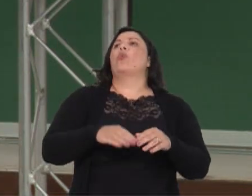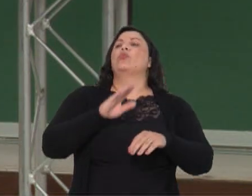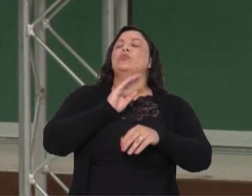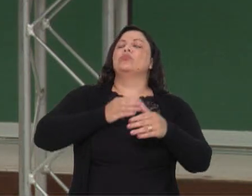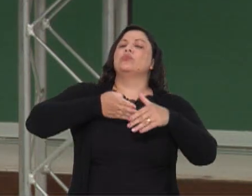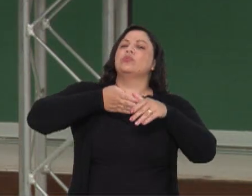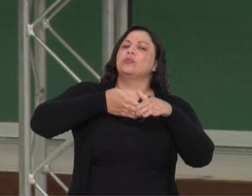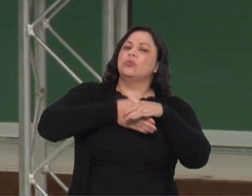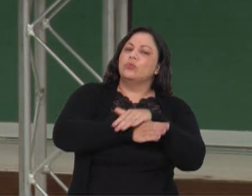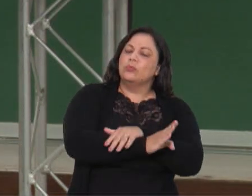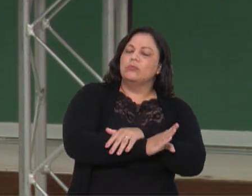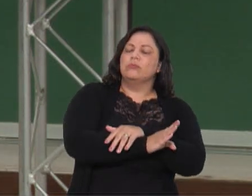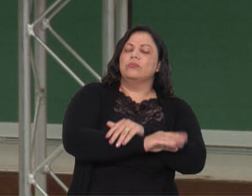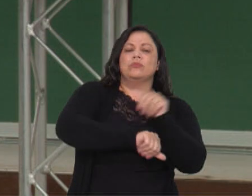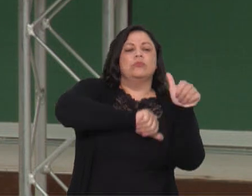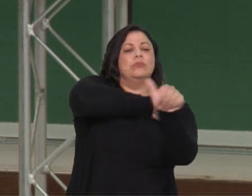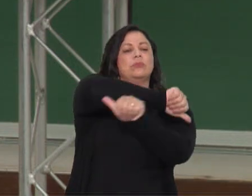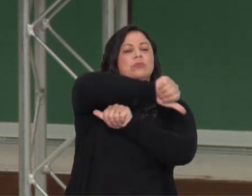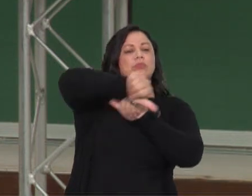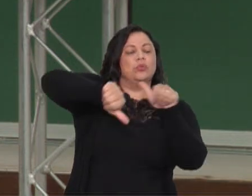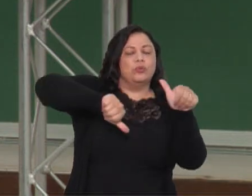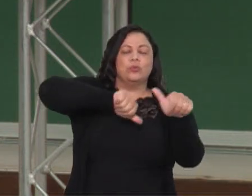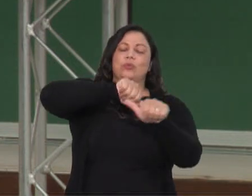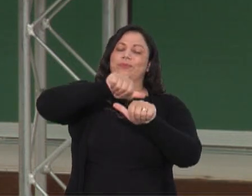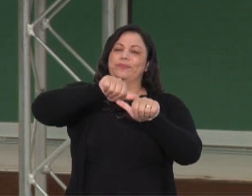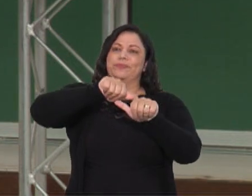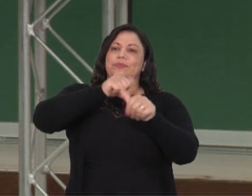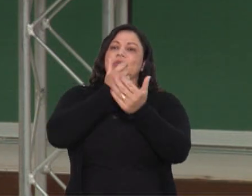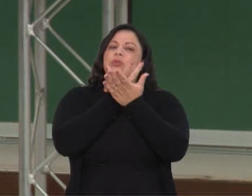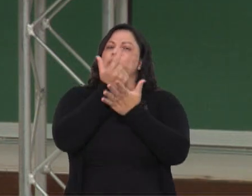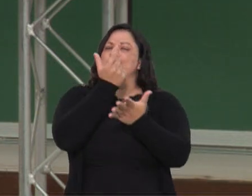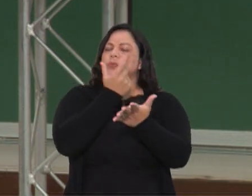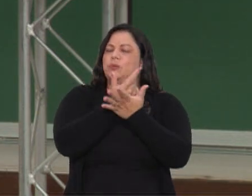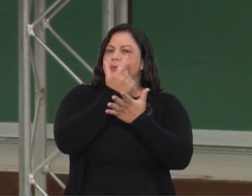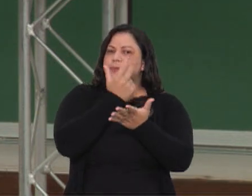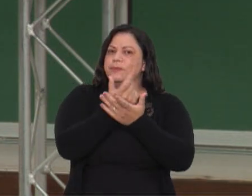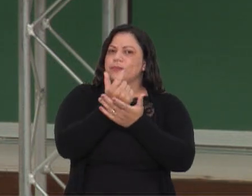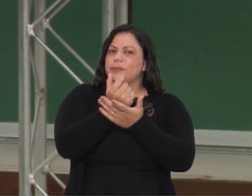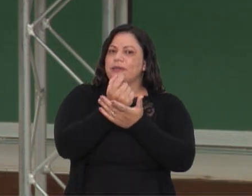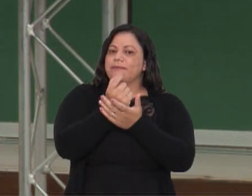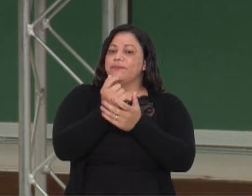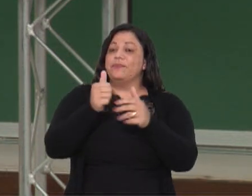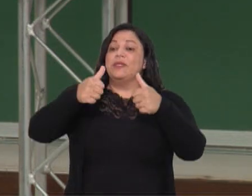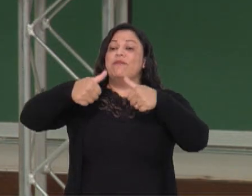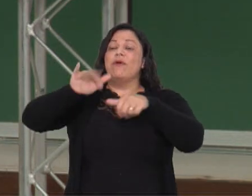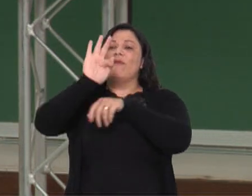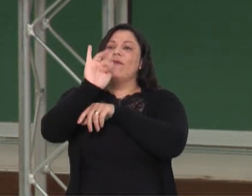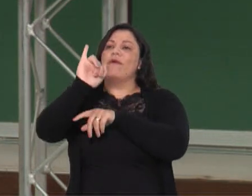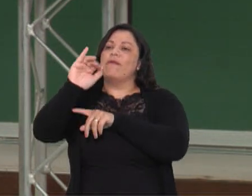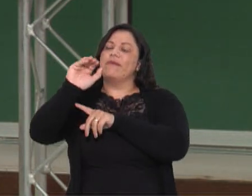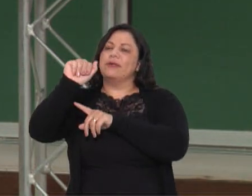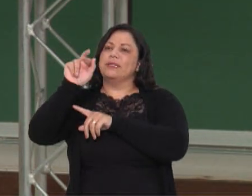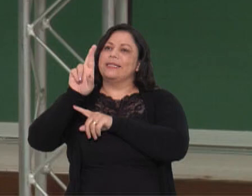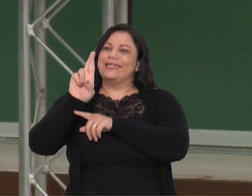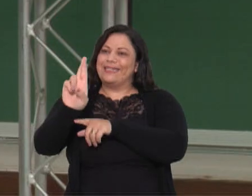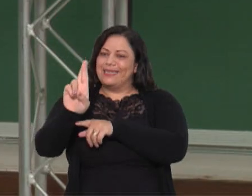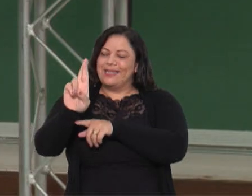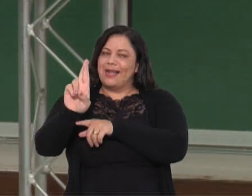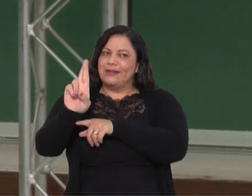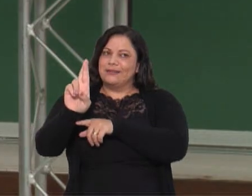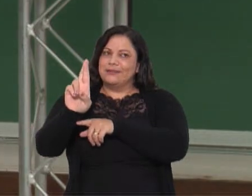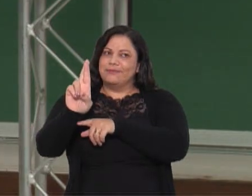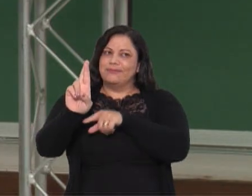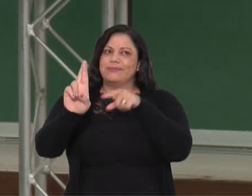consumo mudaram e que chegaram, que vão ficar, que vão permanecer essa tendência de comprar